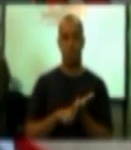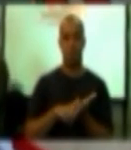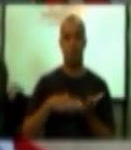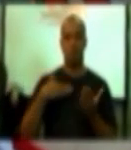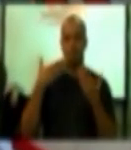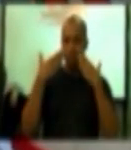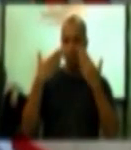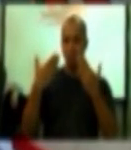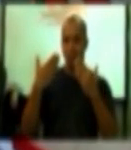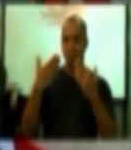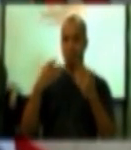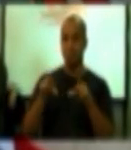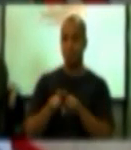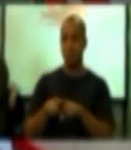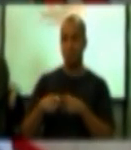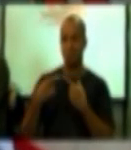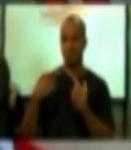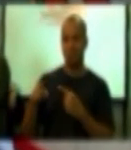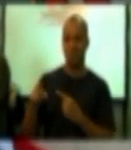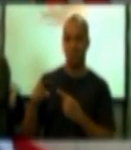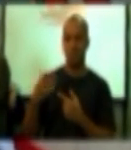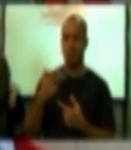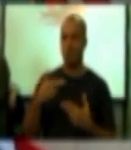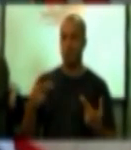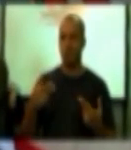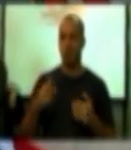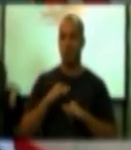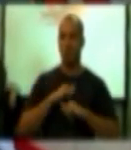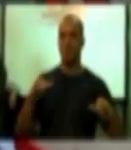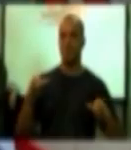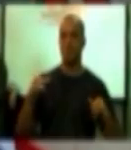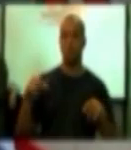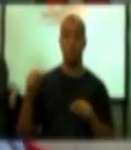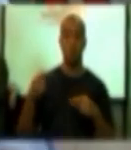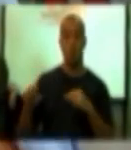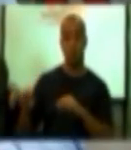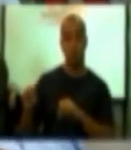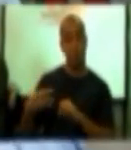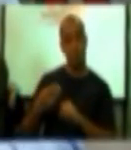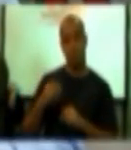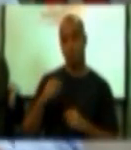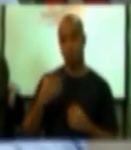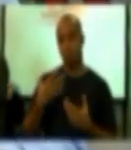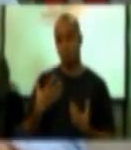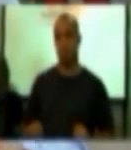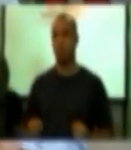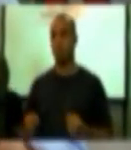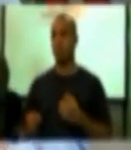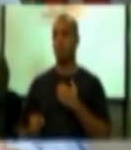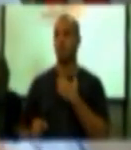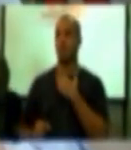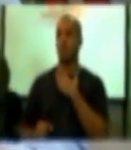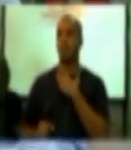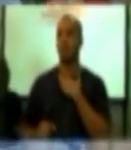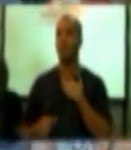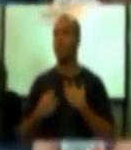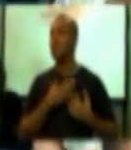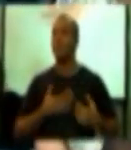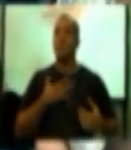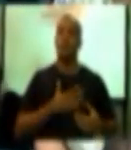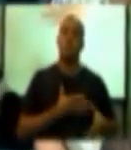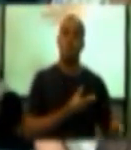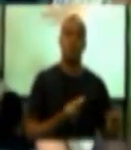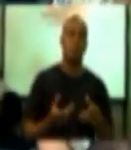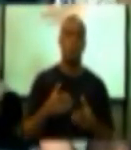não cabe fazer a propaganda a favor não cabe fazer com propaganda contra é um prazer que todos estejam aqui